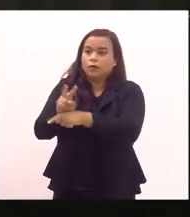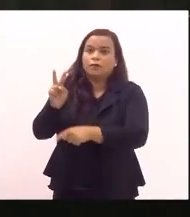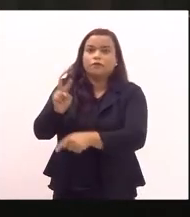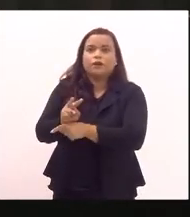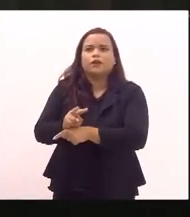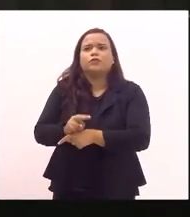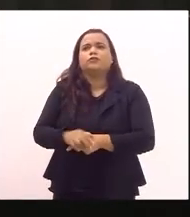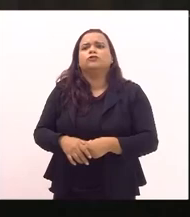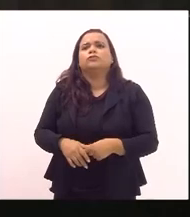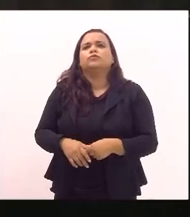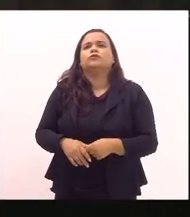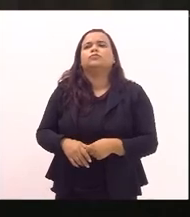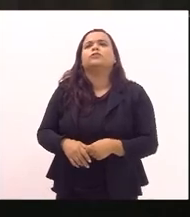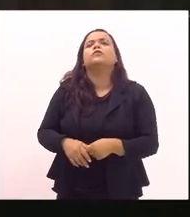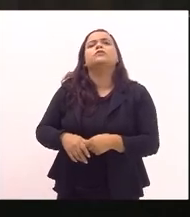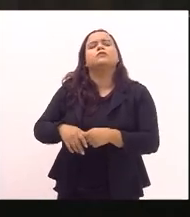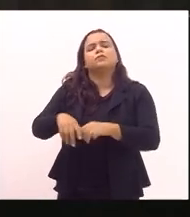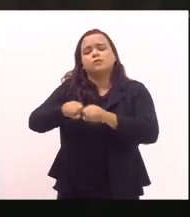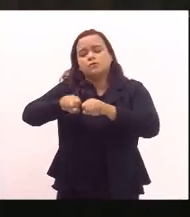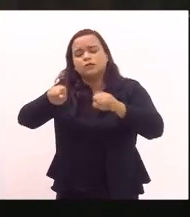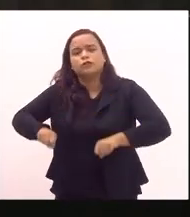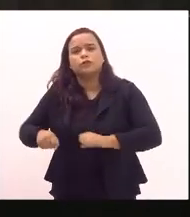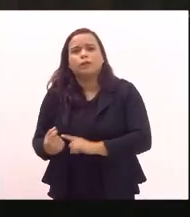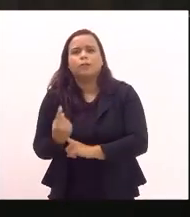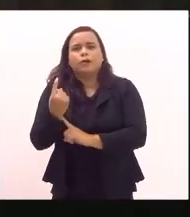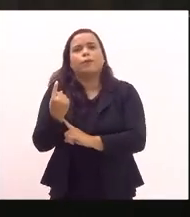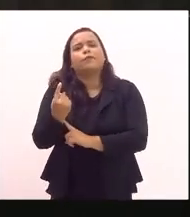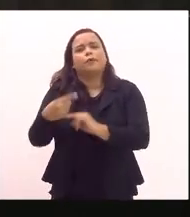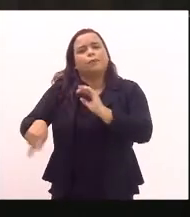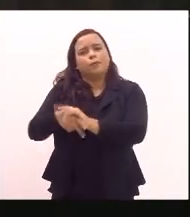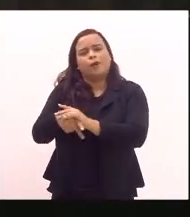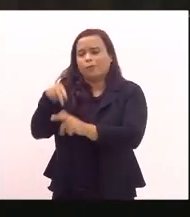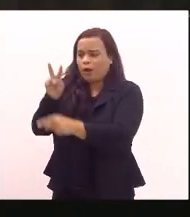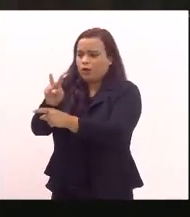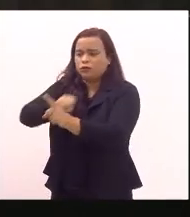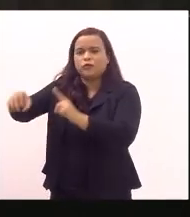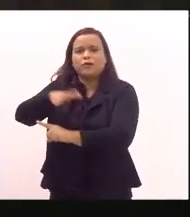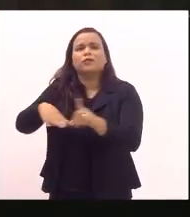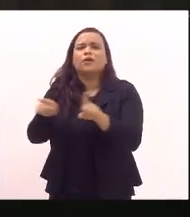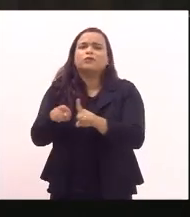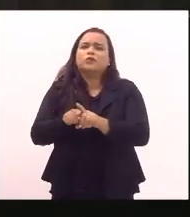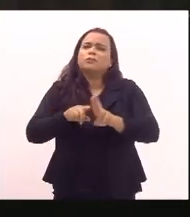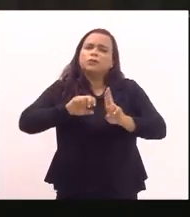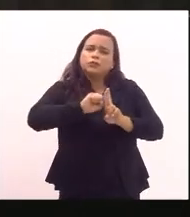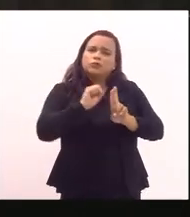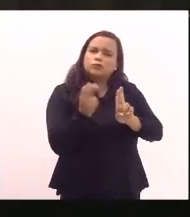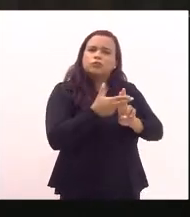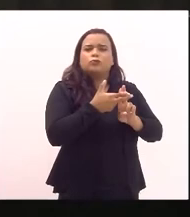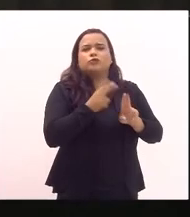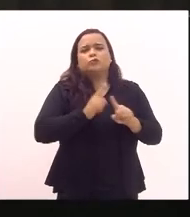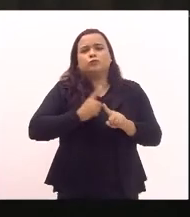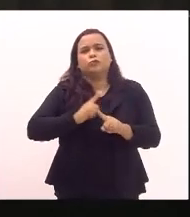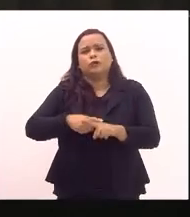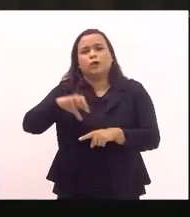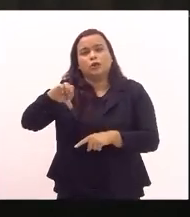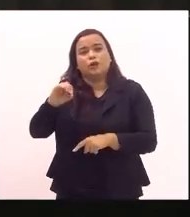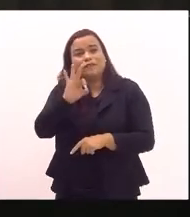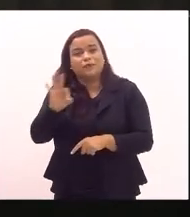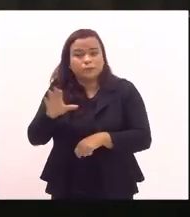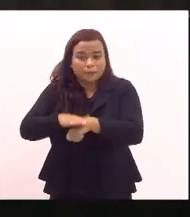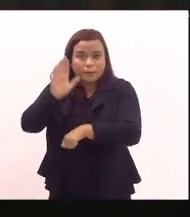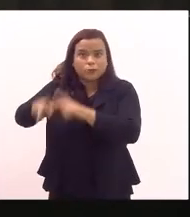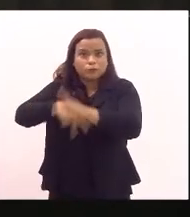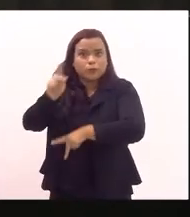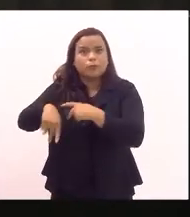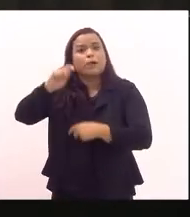sistema único de assistência social o Sistema Único de Saúde porque mais 90 porcento da população que é preta parda e